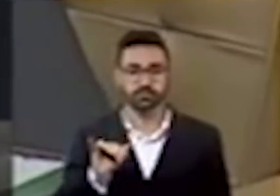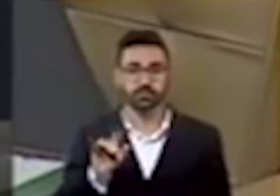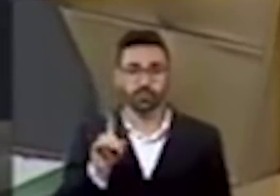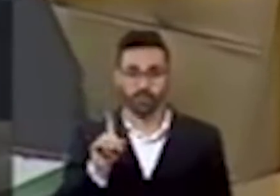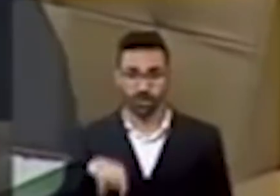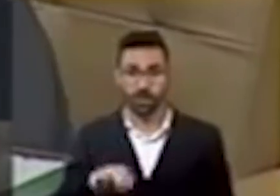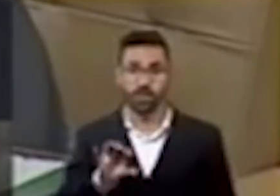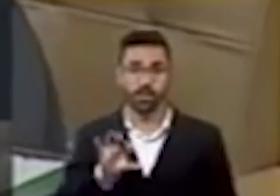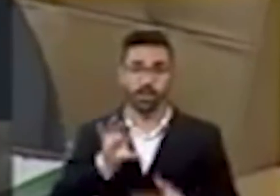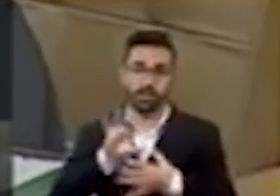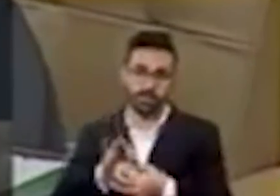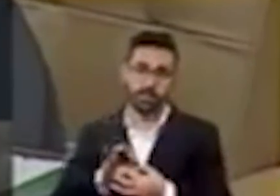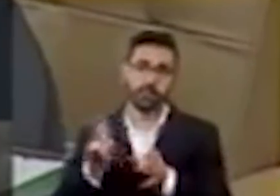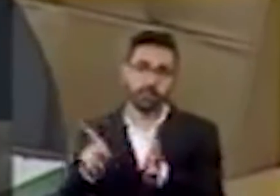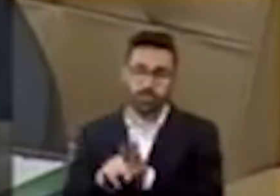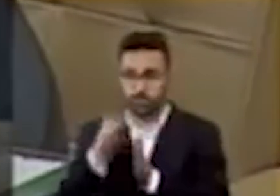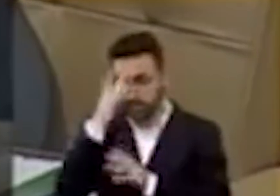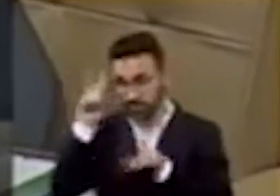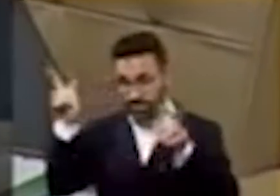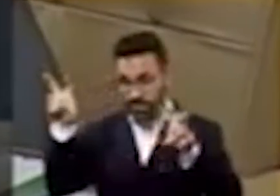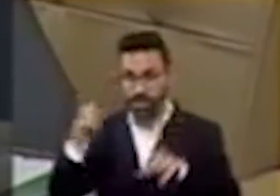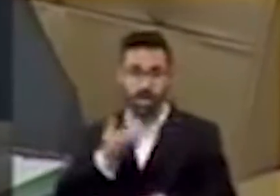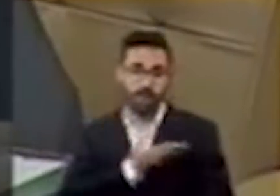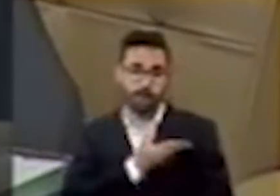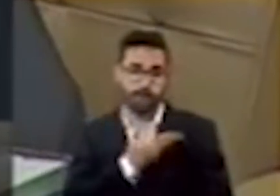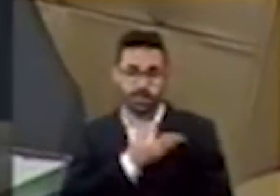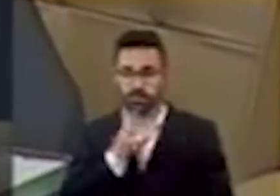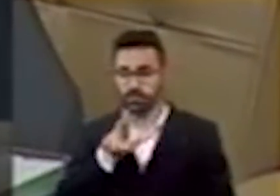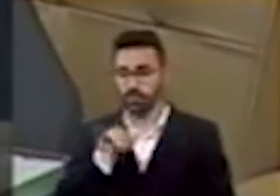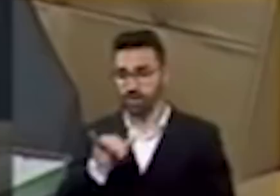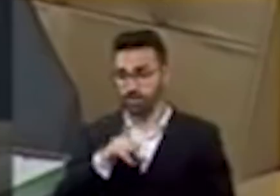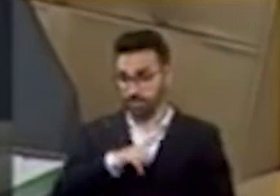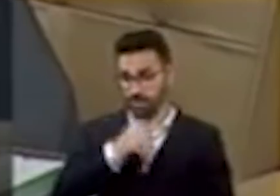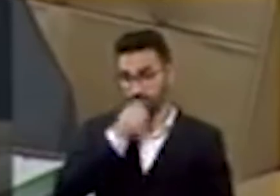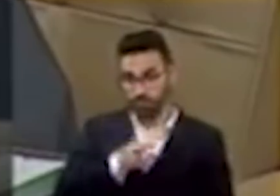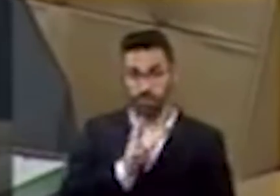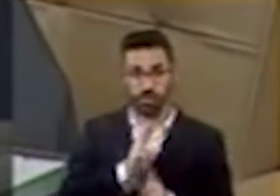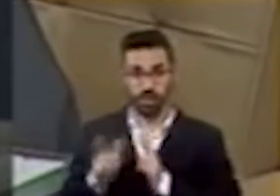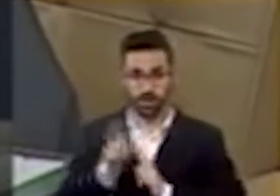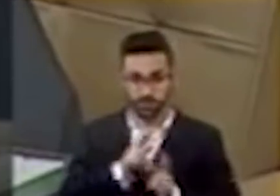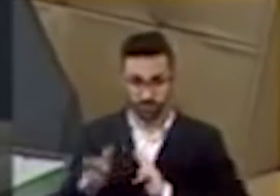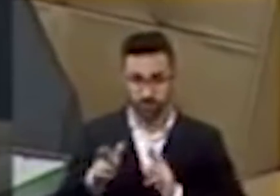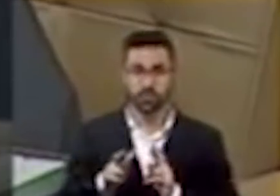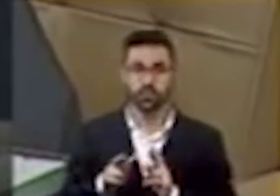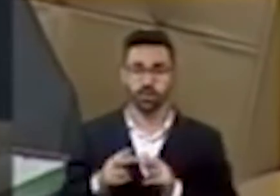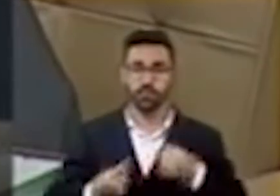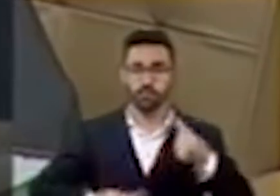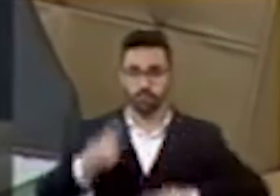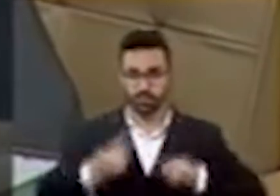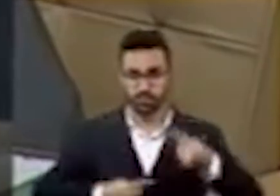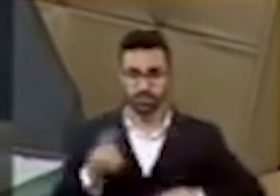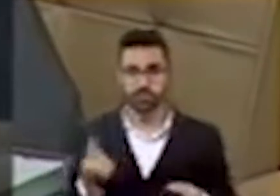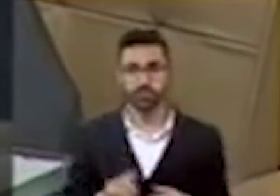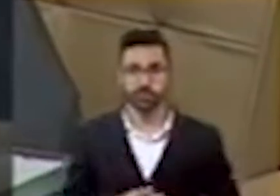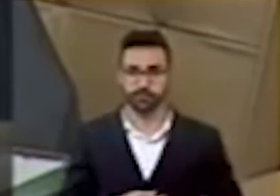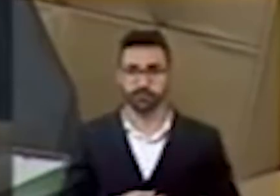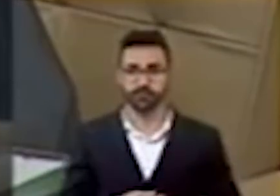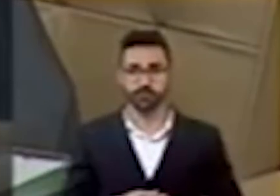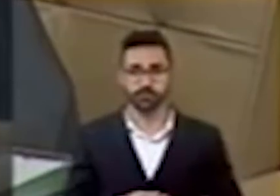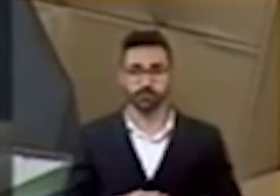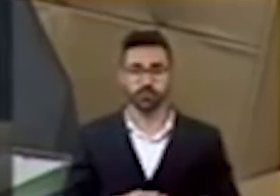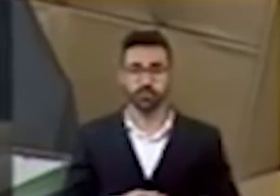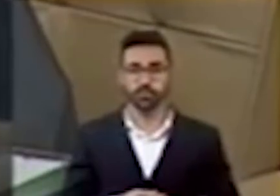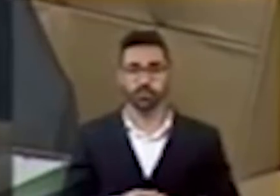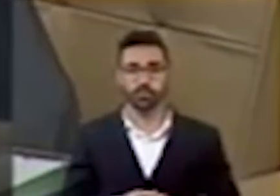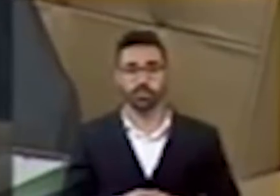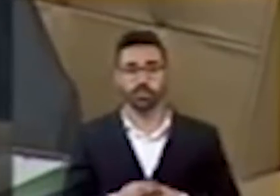do rei, ou seja, para aqueles que têm boa relação política com o poder, desvia-se das justificativas